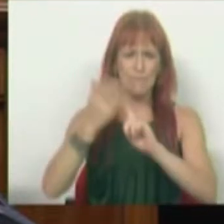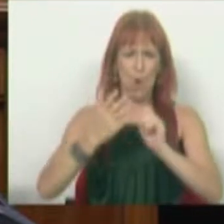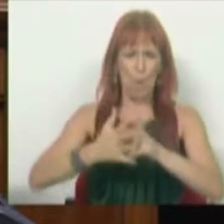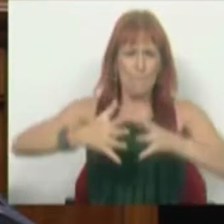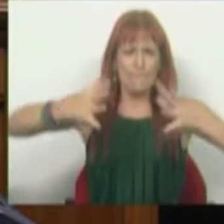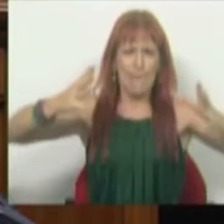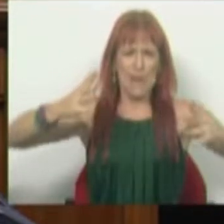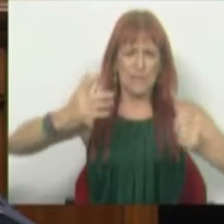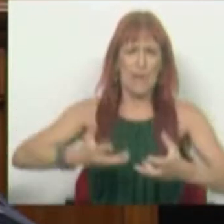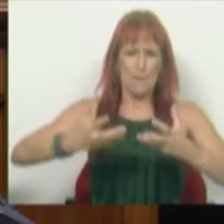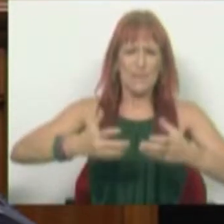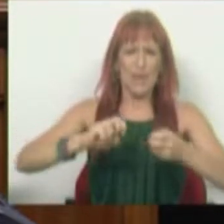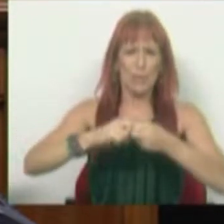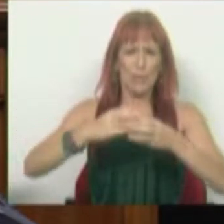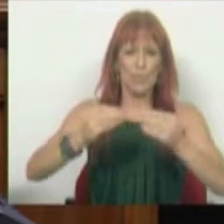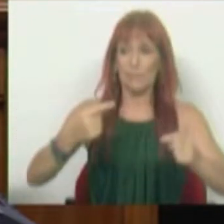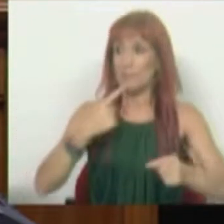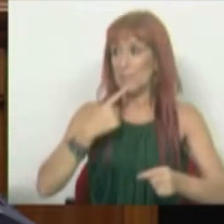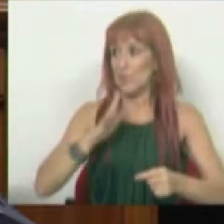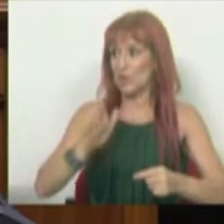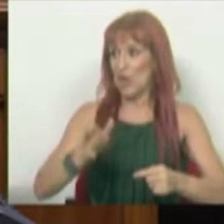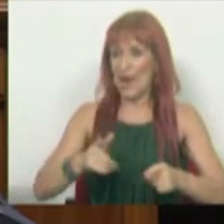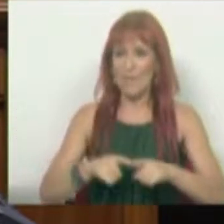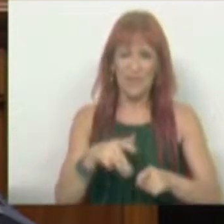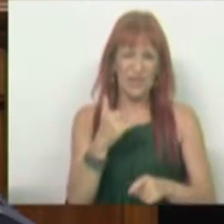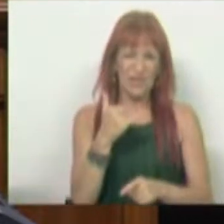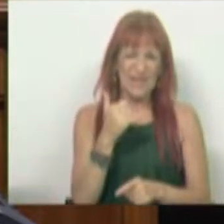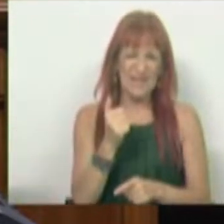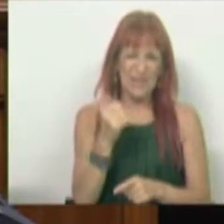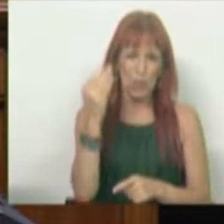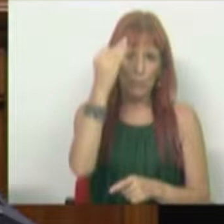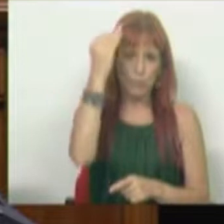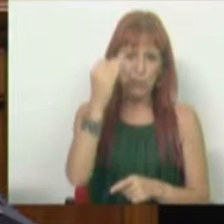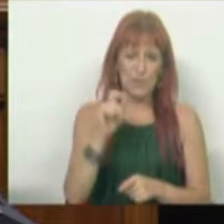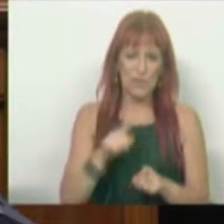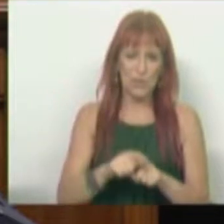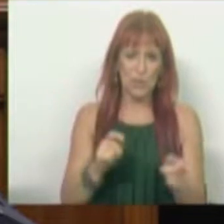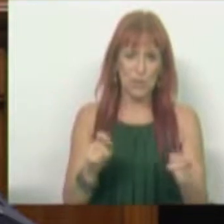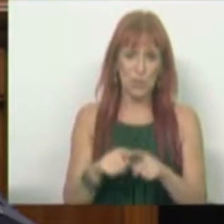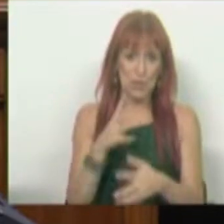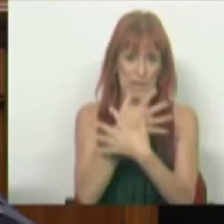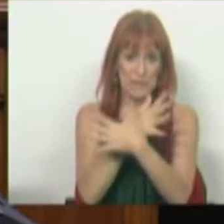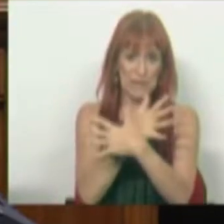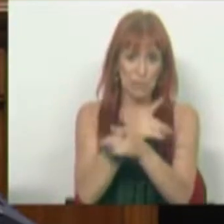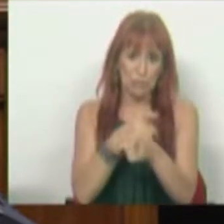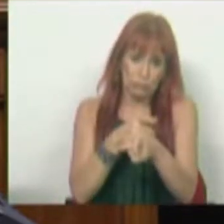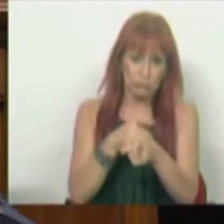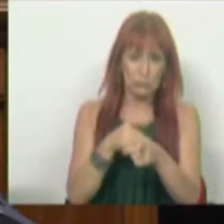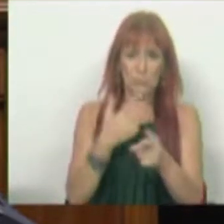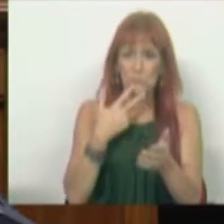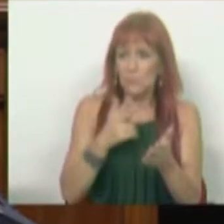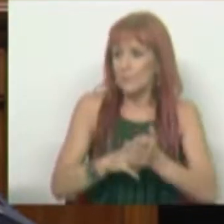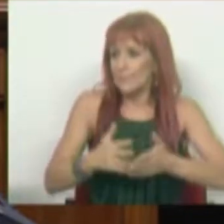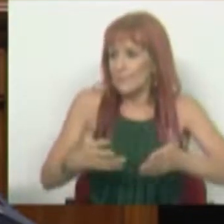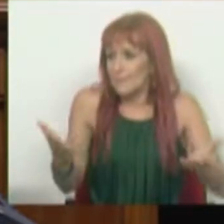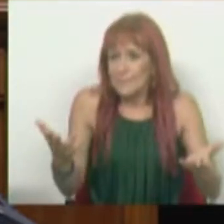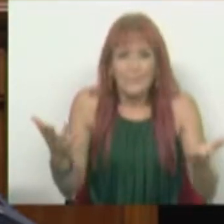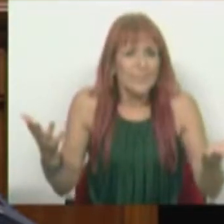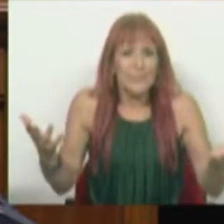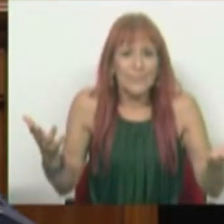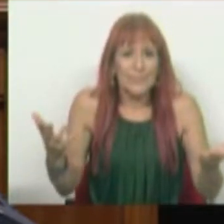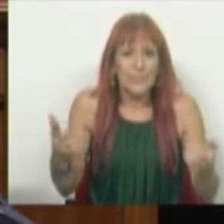o problema, e agora já percebemos que são 25% dos incêndios e por isso que, na verdade,